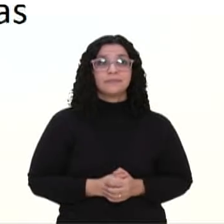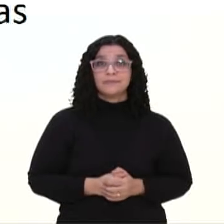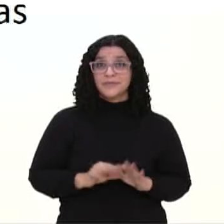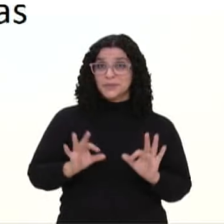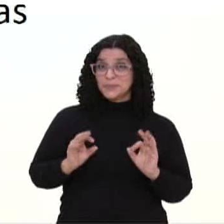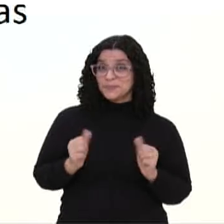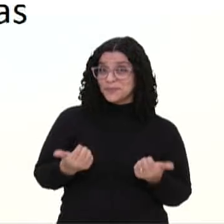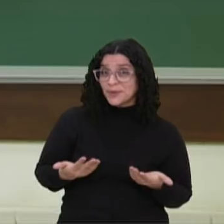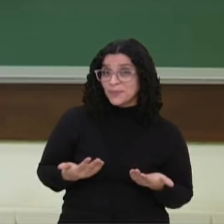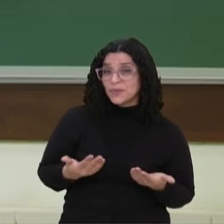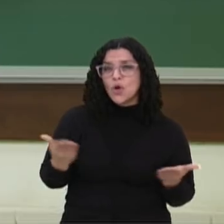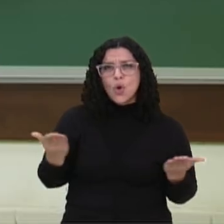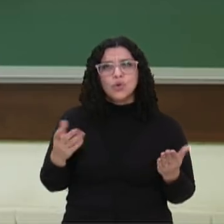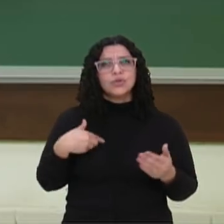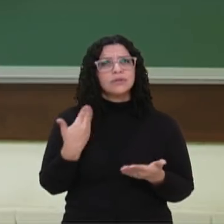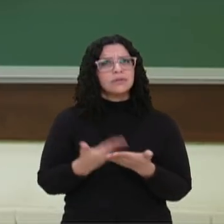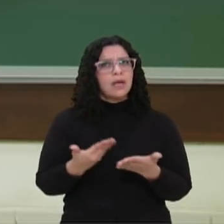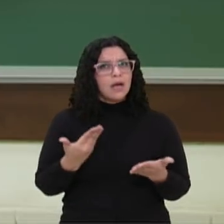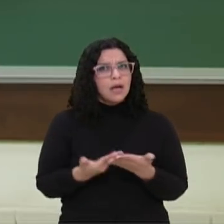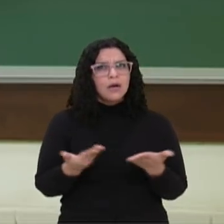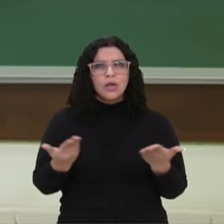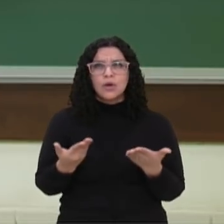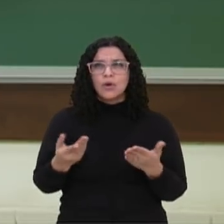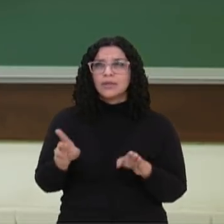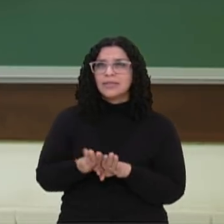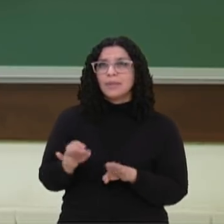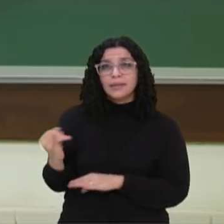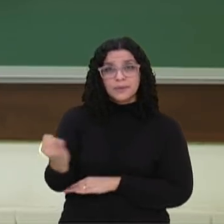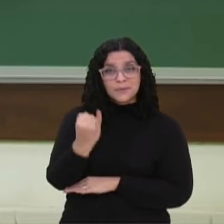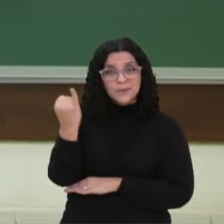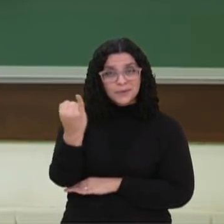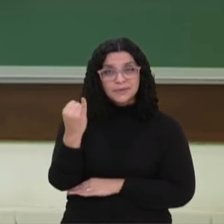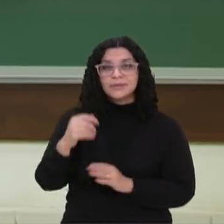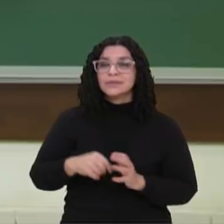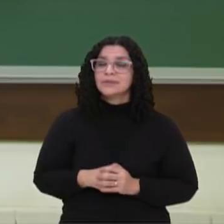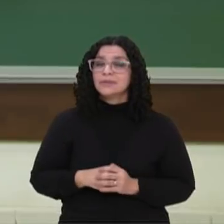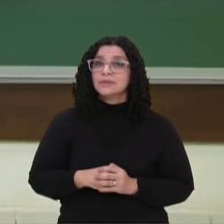Bom, né, gente? Então foi uma aula assim bem importante,